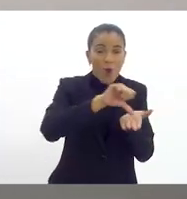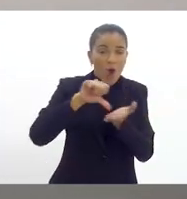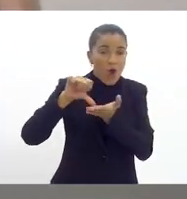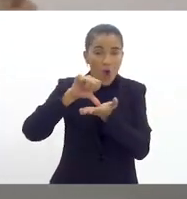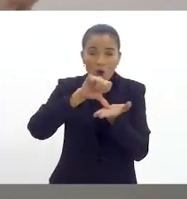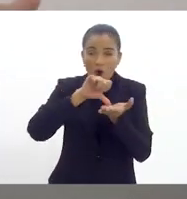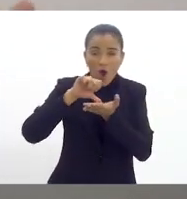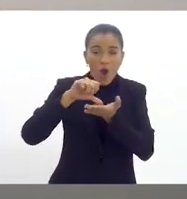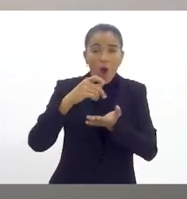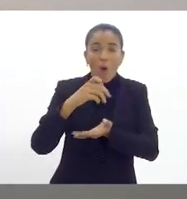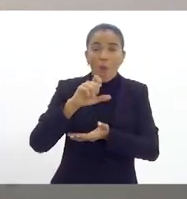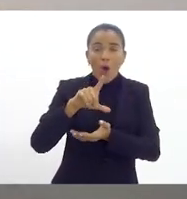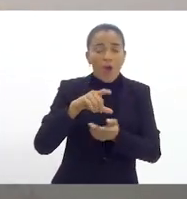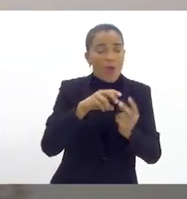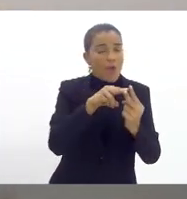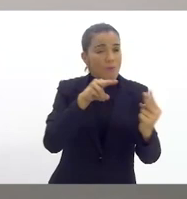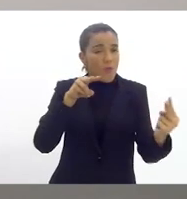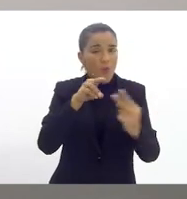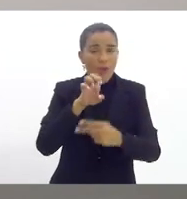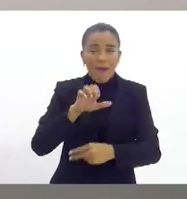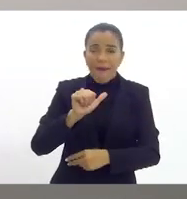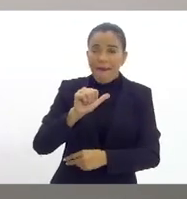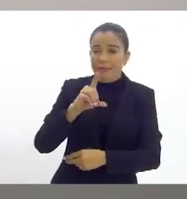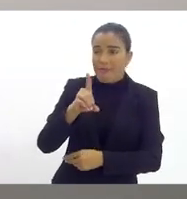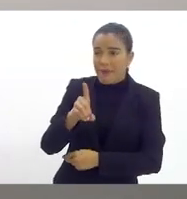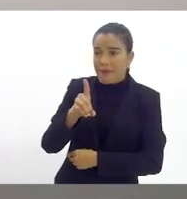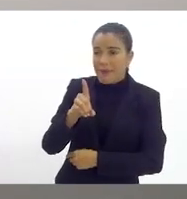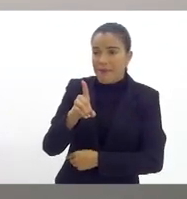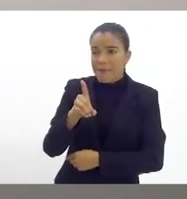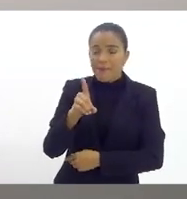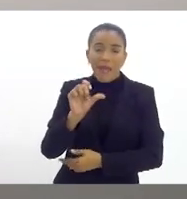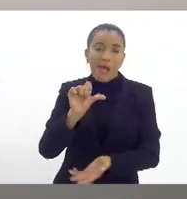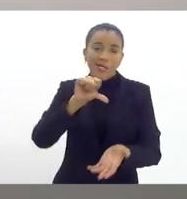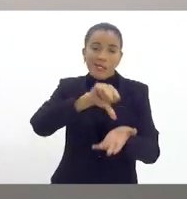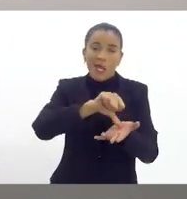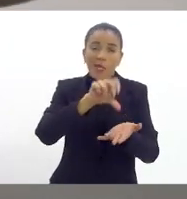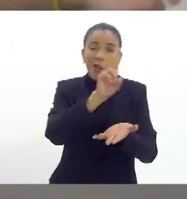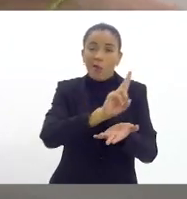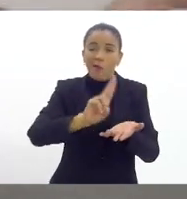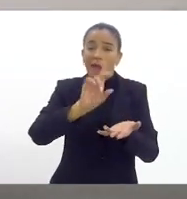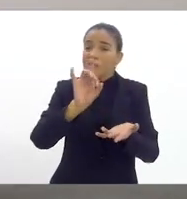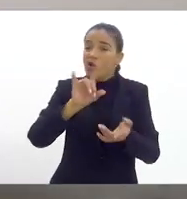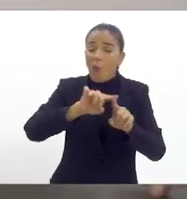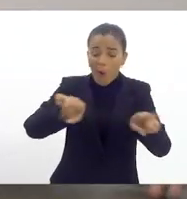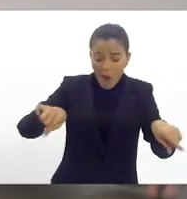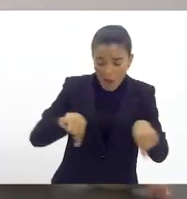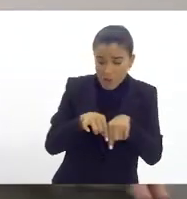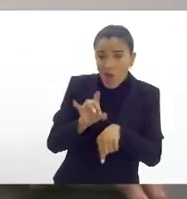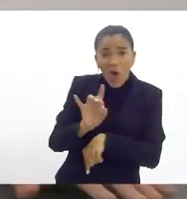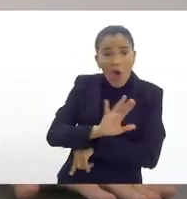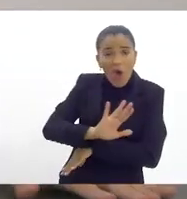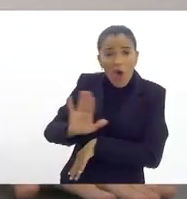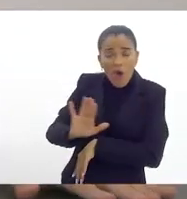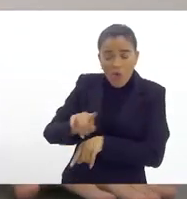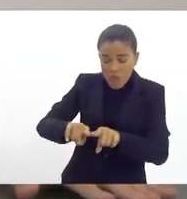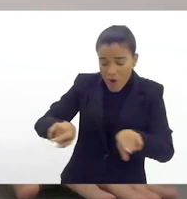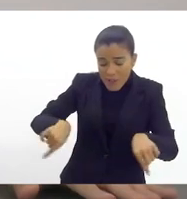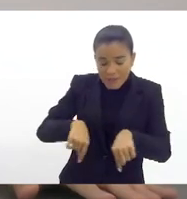só só custos EAD da universidade é uma sala e